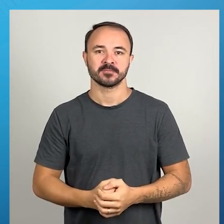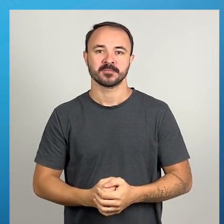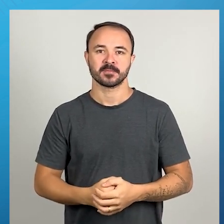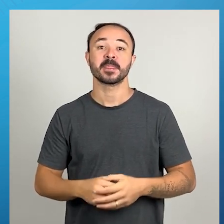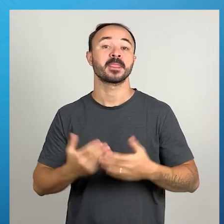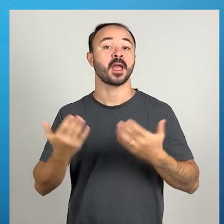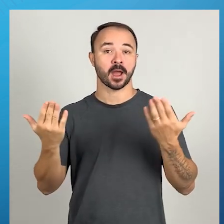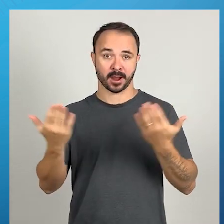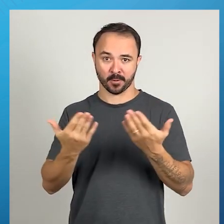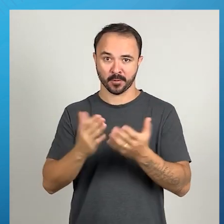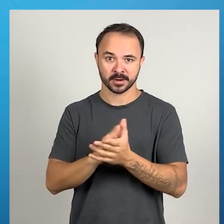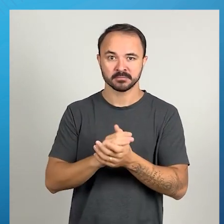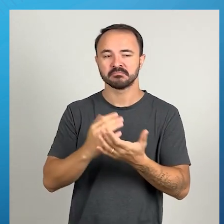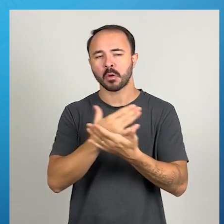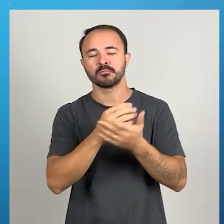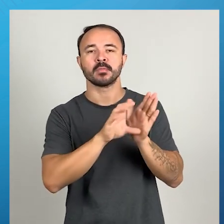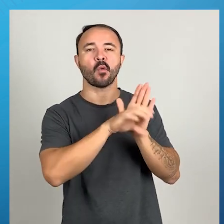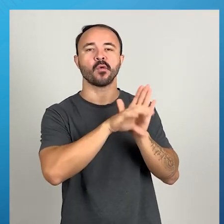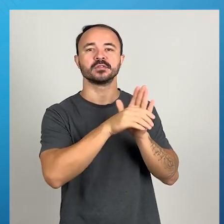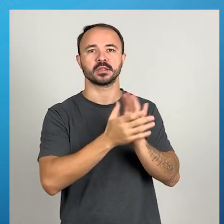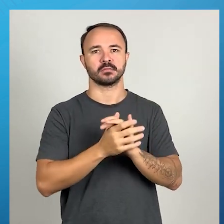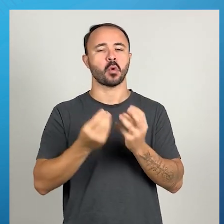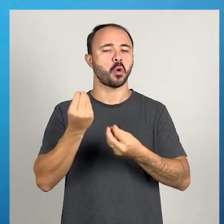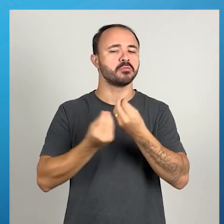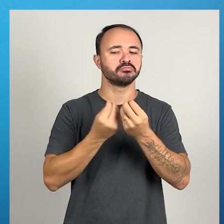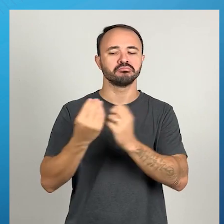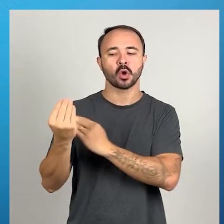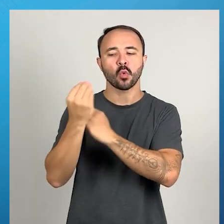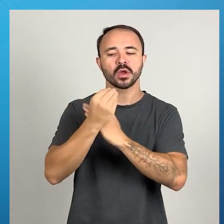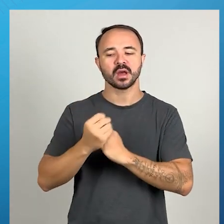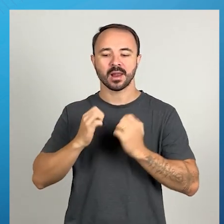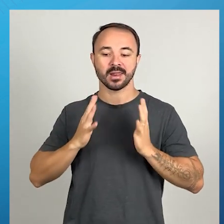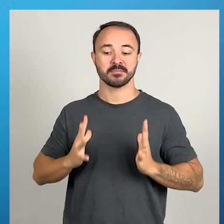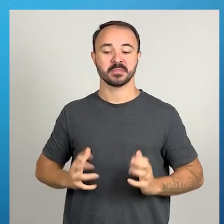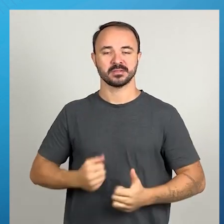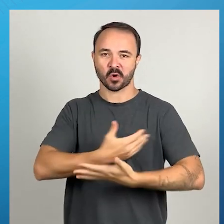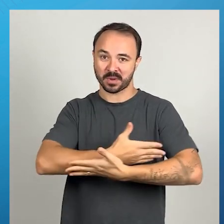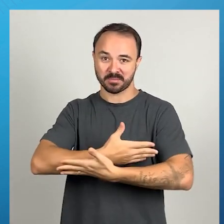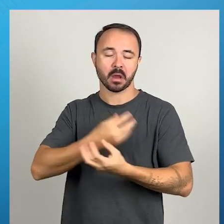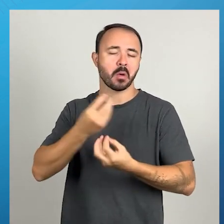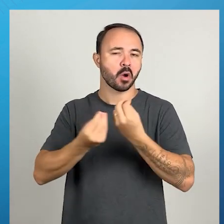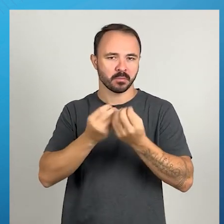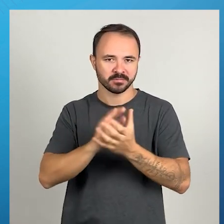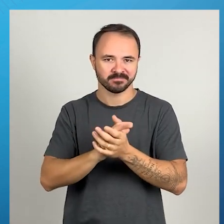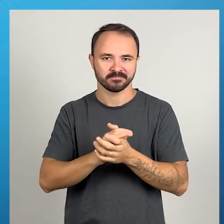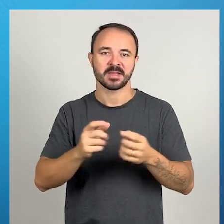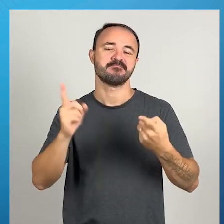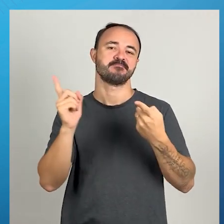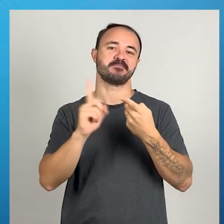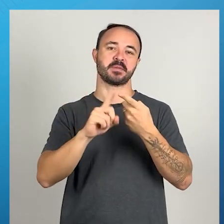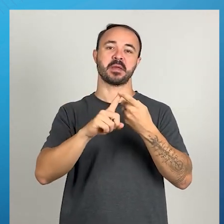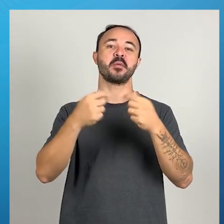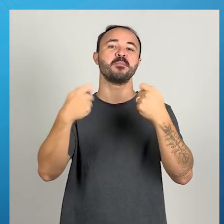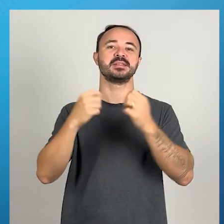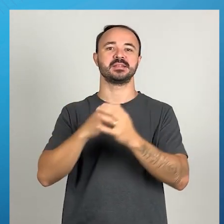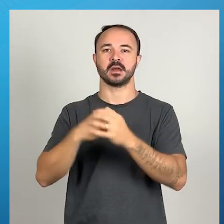abordar agora os conceitos relacionados à higiene do bebê. Primeiro, banho regular, troca de fraldas e cuidado com o cordão